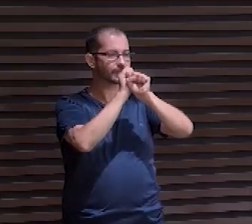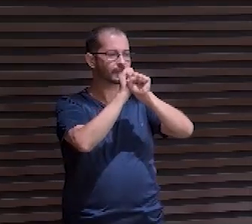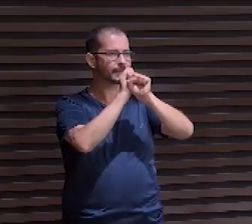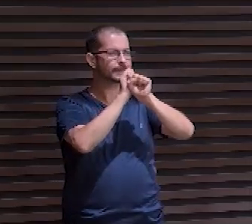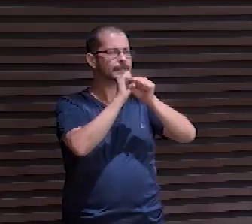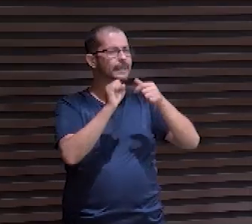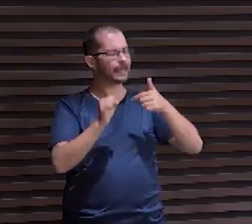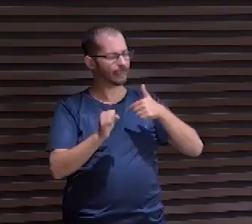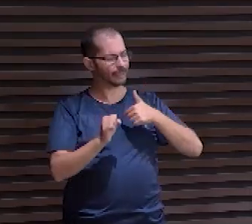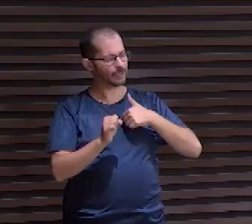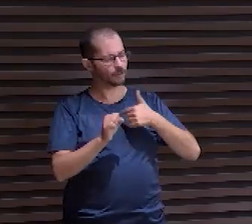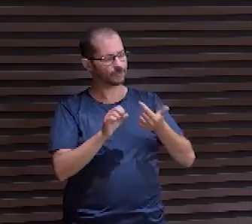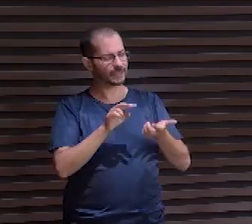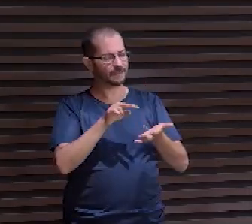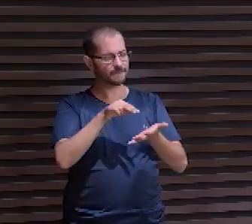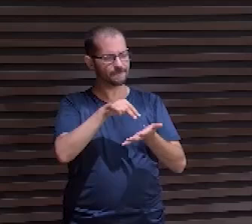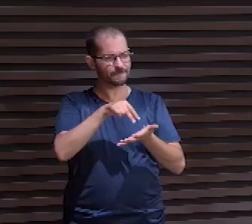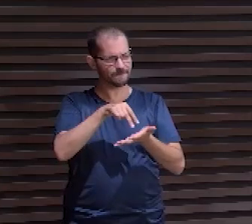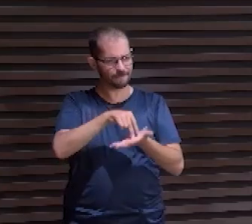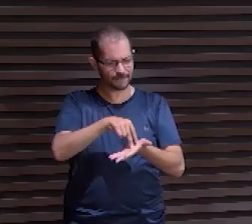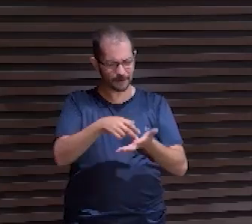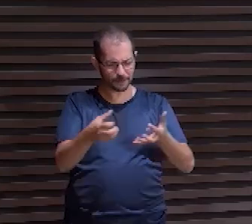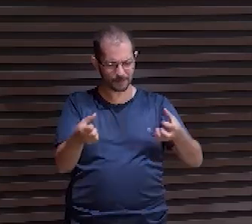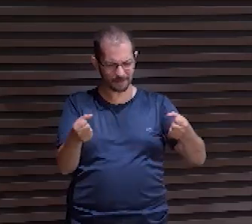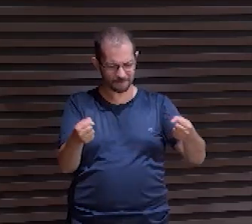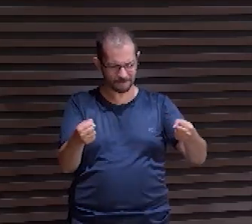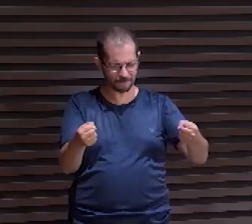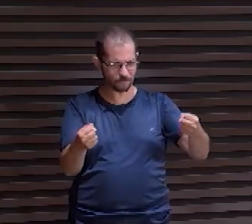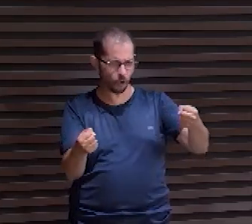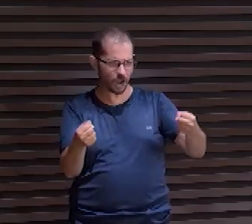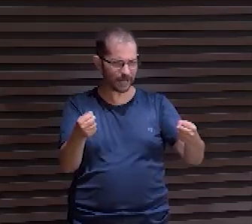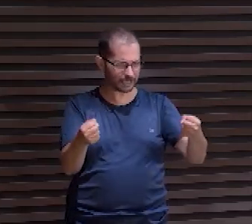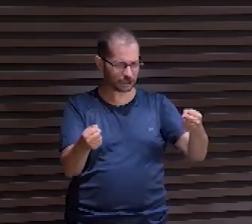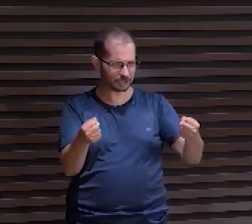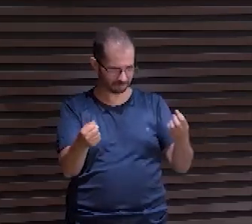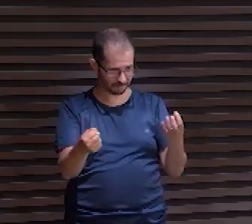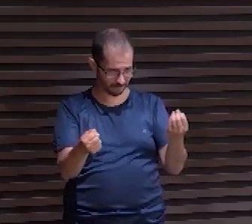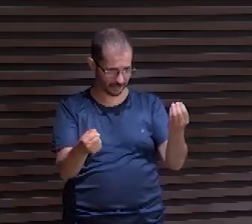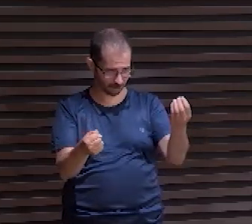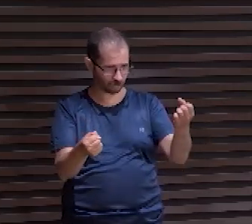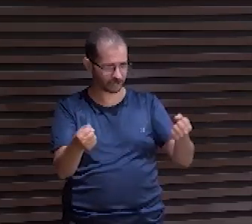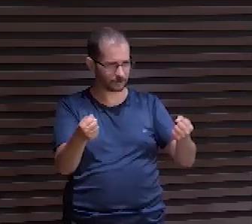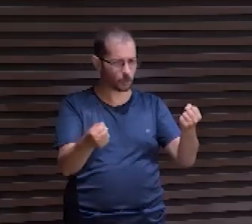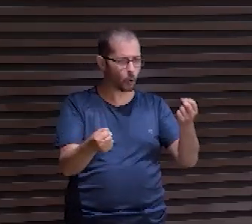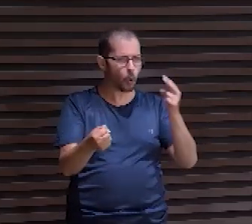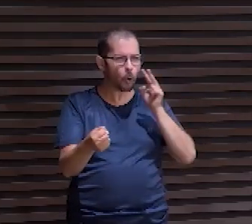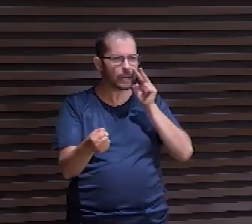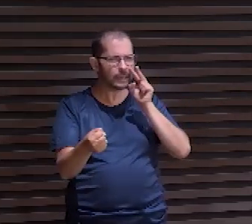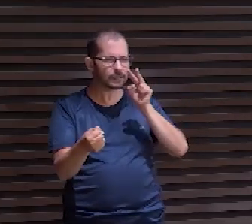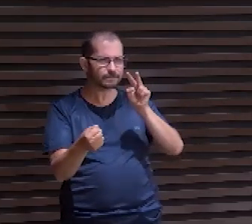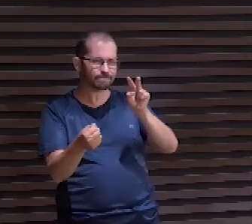Agarrei-me firmemente ao volante, olhando fixamente adiante do veículo.